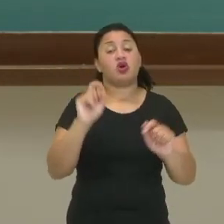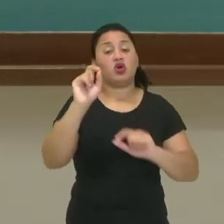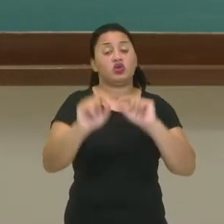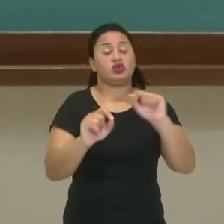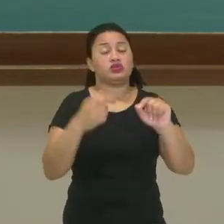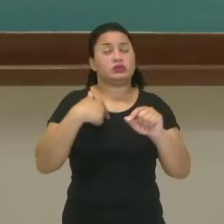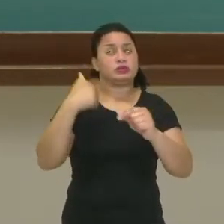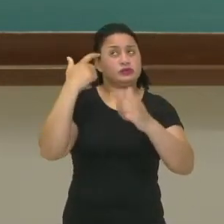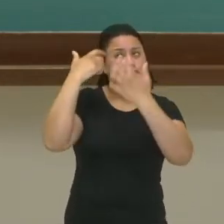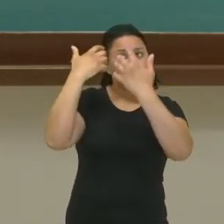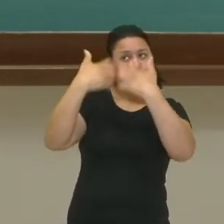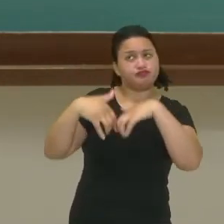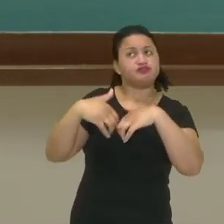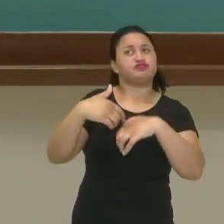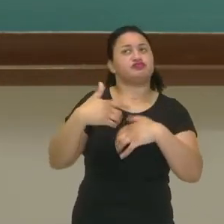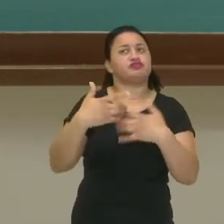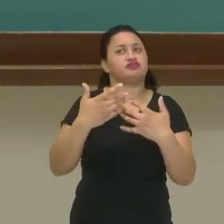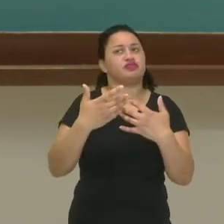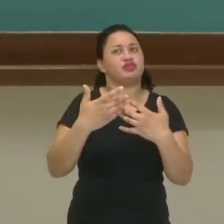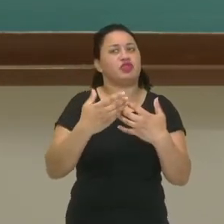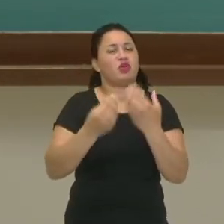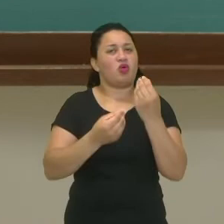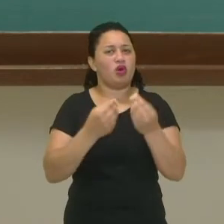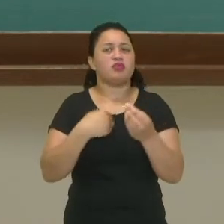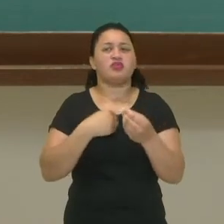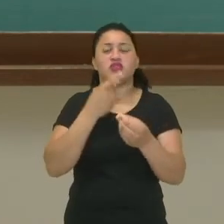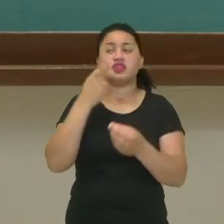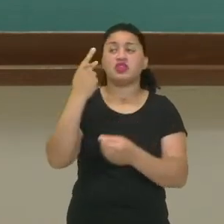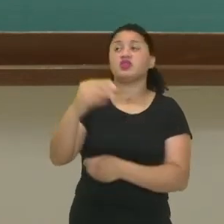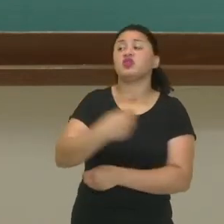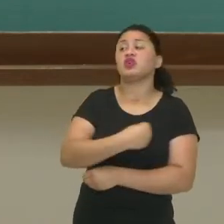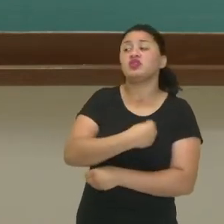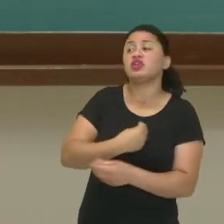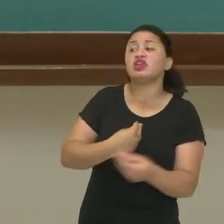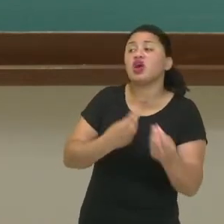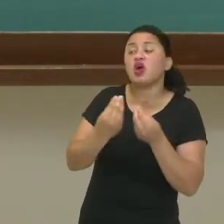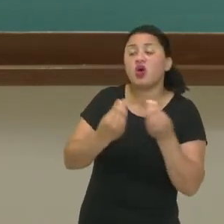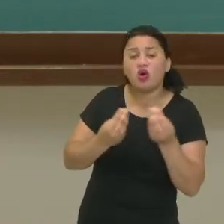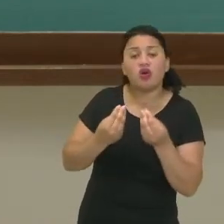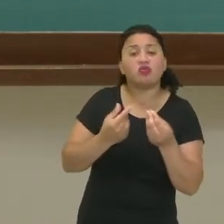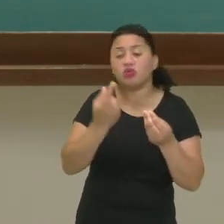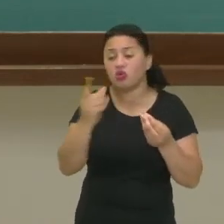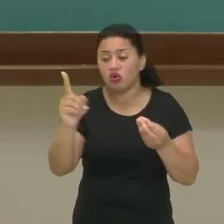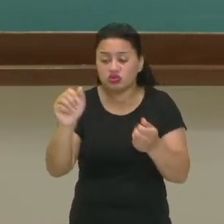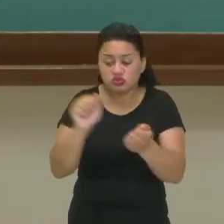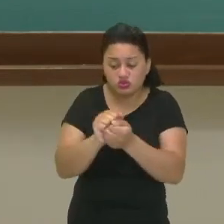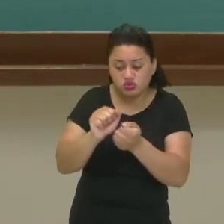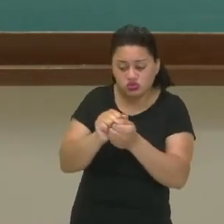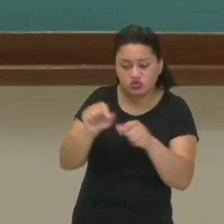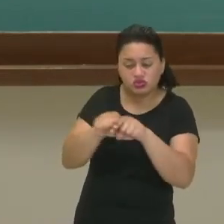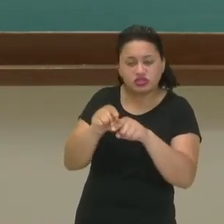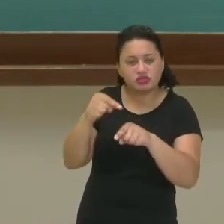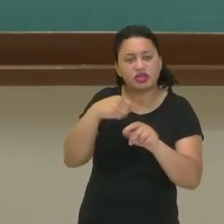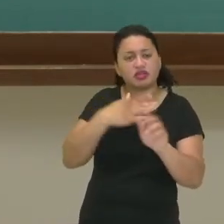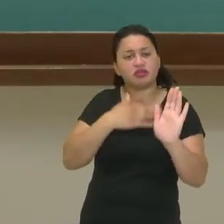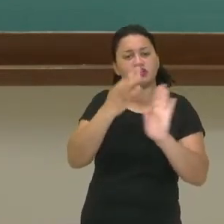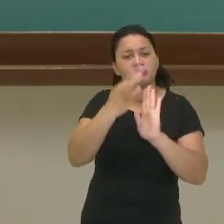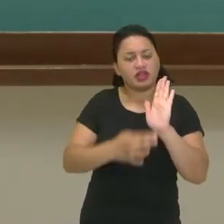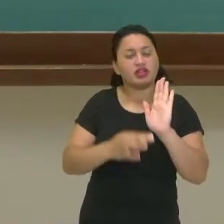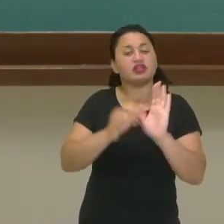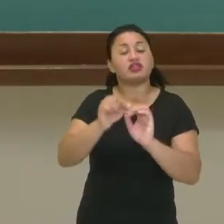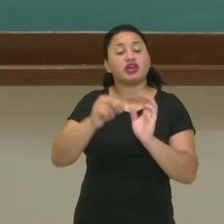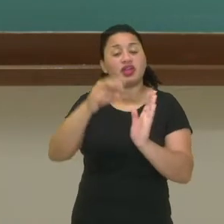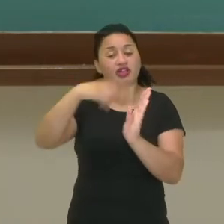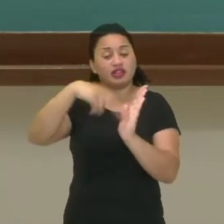uma reflexão na vida do outro, falando, olha, na sua vida, como que é? Para trazer o outro para o meu texto, trazer o